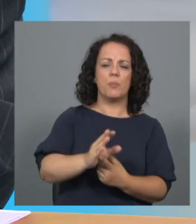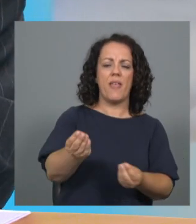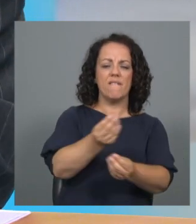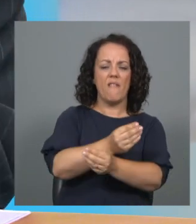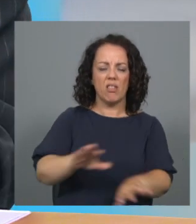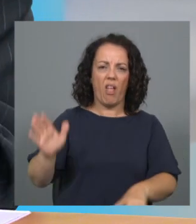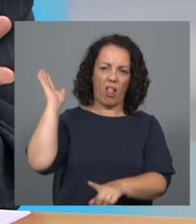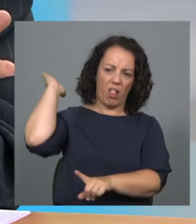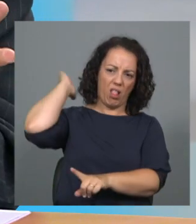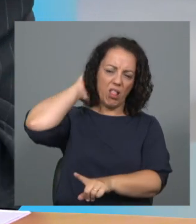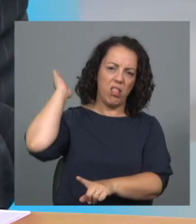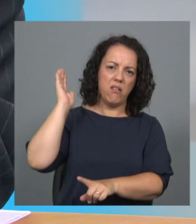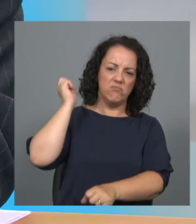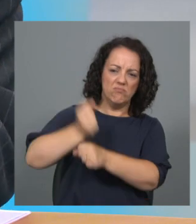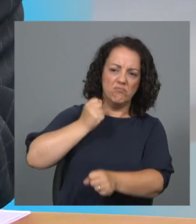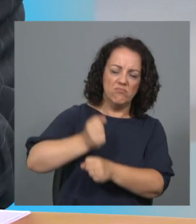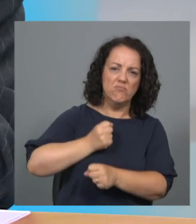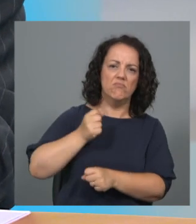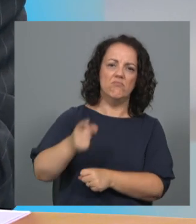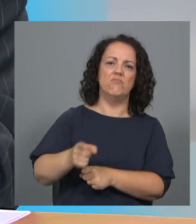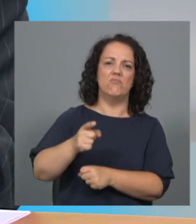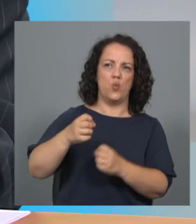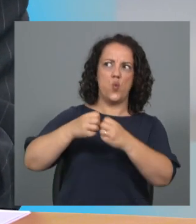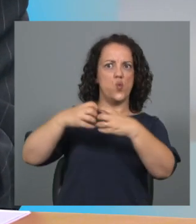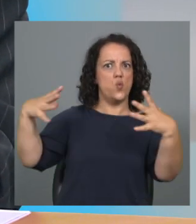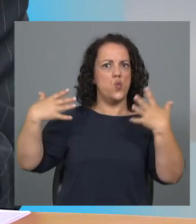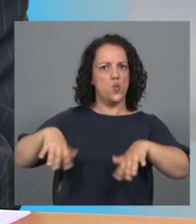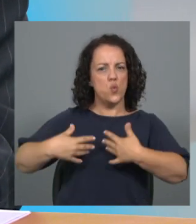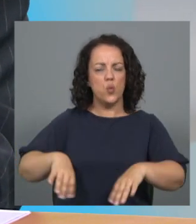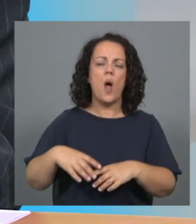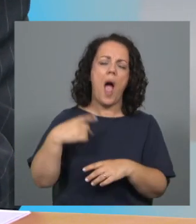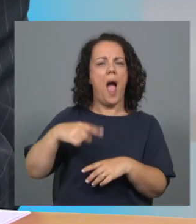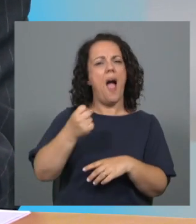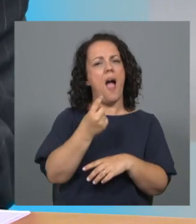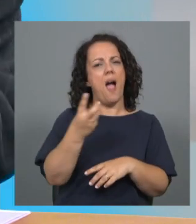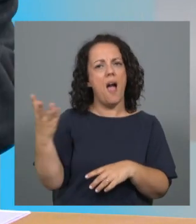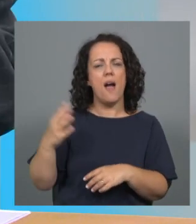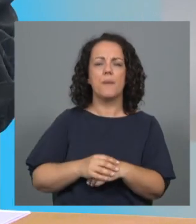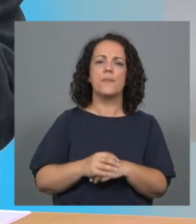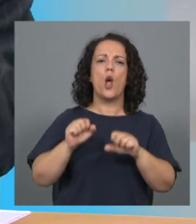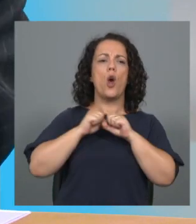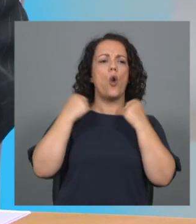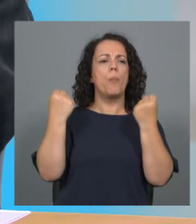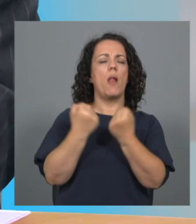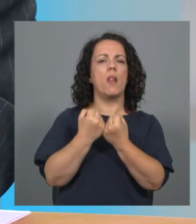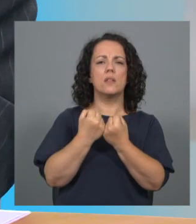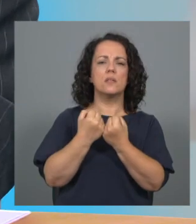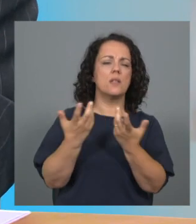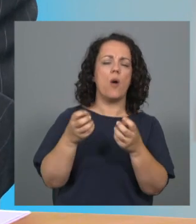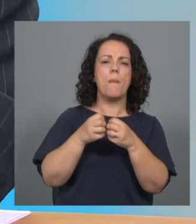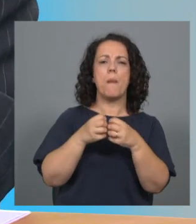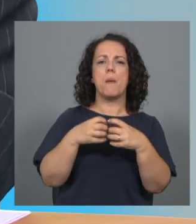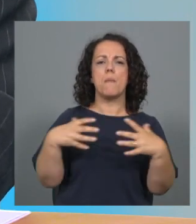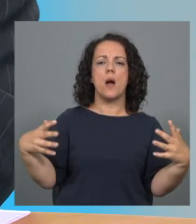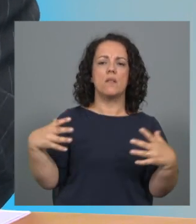infantil, que é um flagelo, e temos vários sentidos nisso. A globalização da indiferença. Um tema